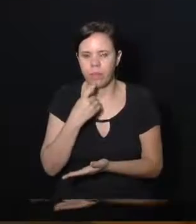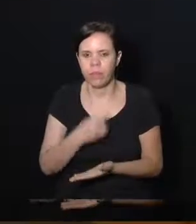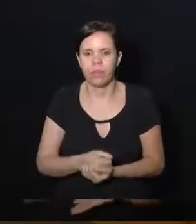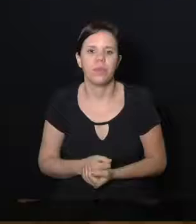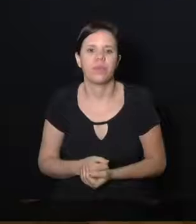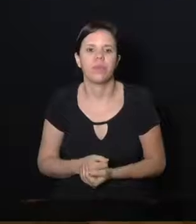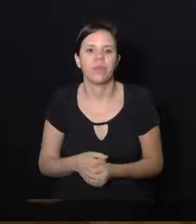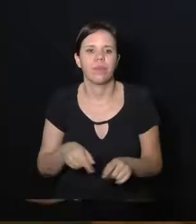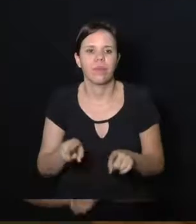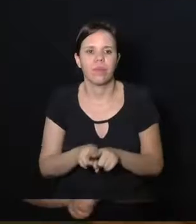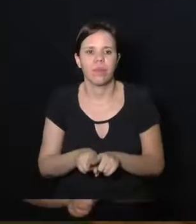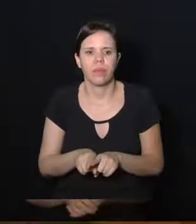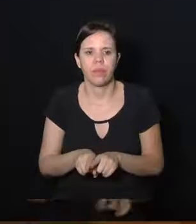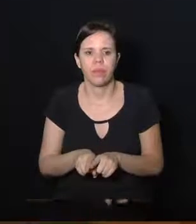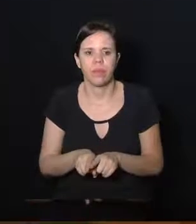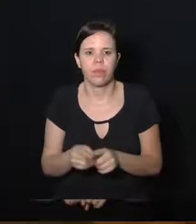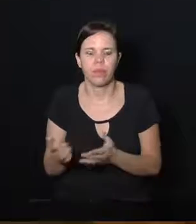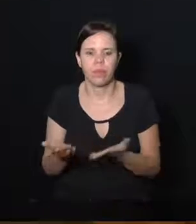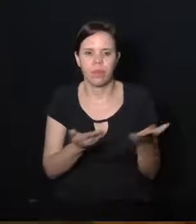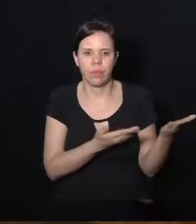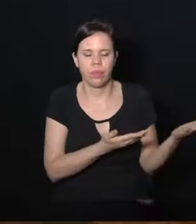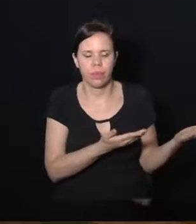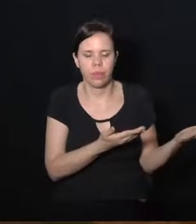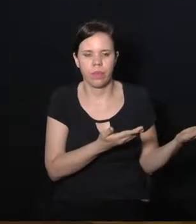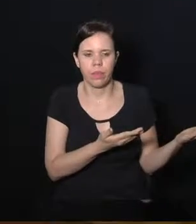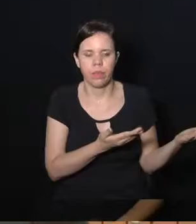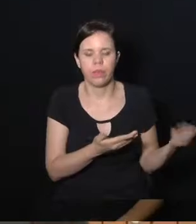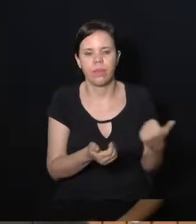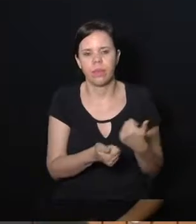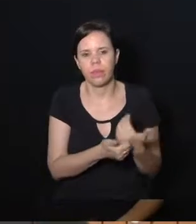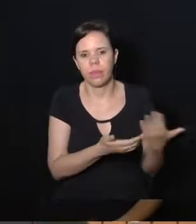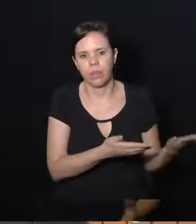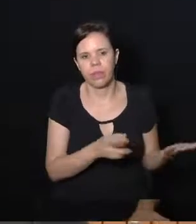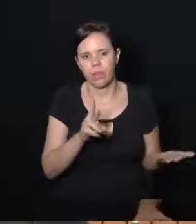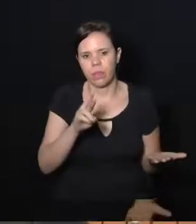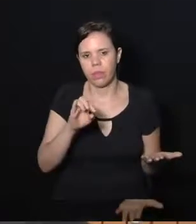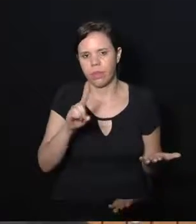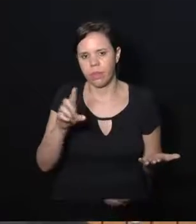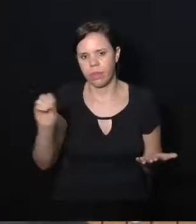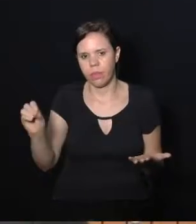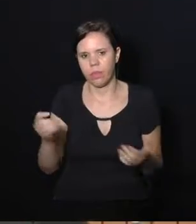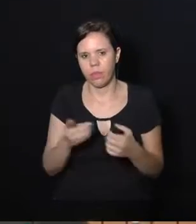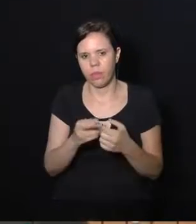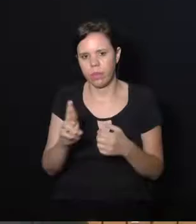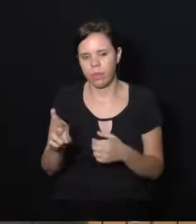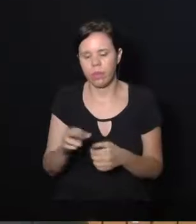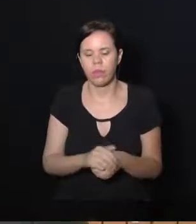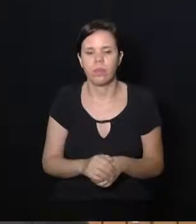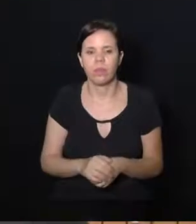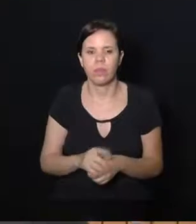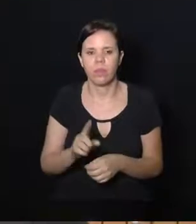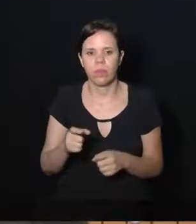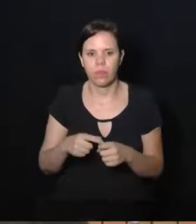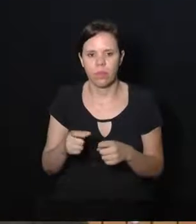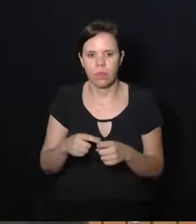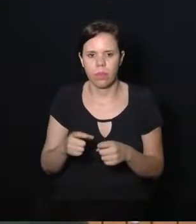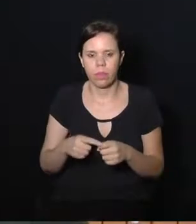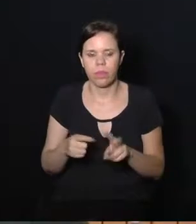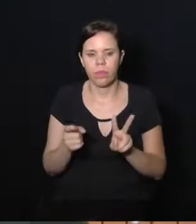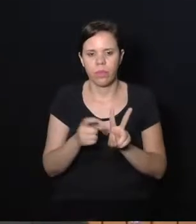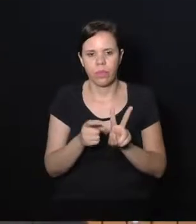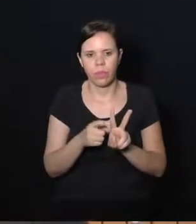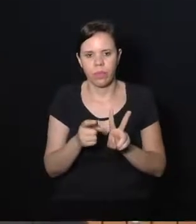e também à direita da doutora Andréia, o Dr. Ricardo Conde Alves Rodrigues, que é médico